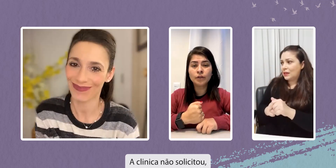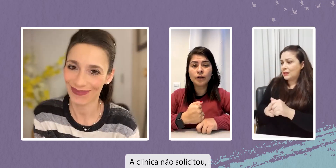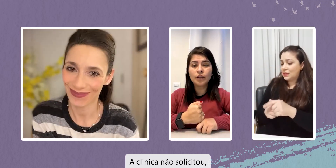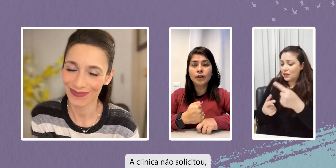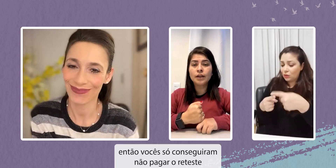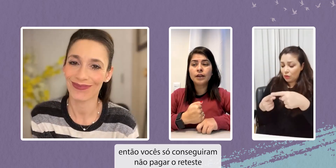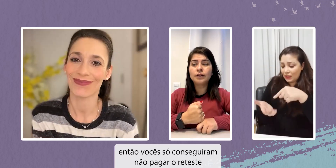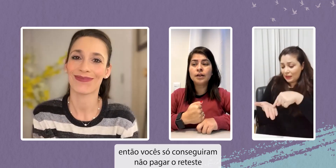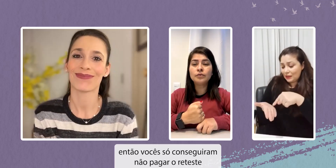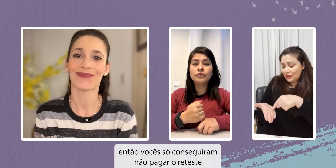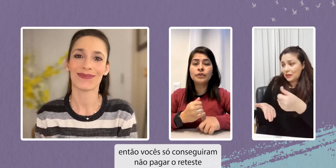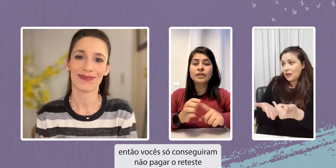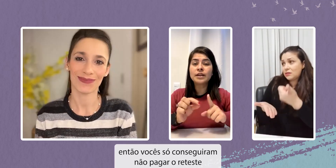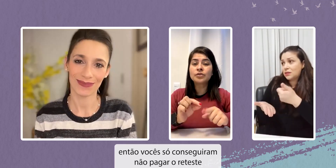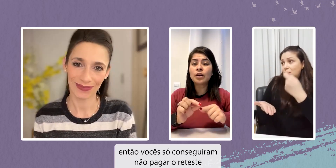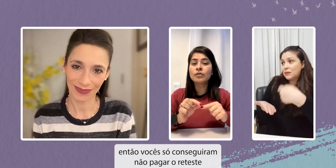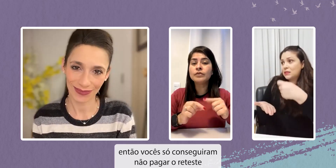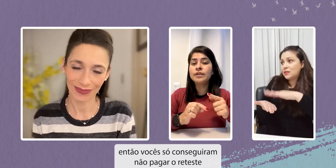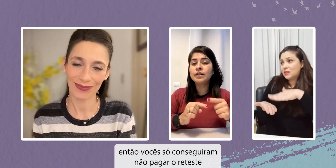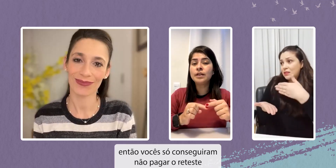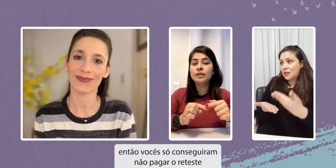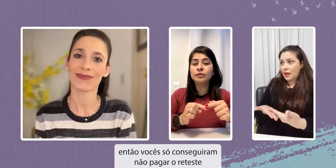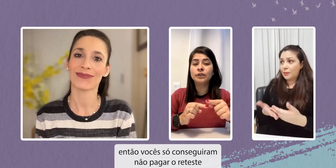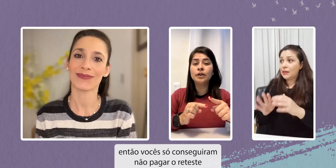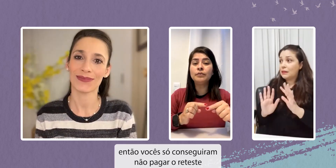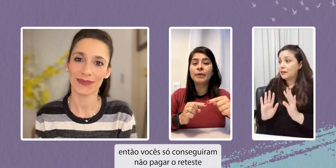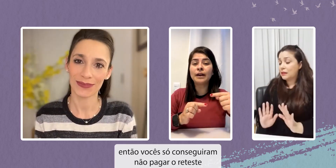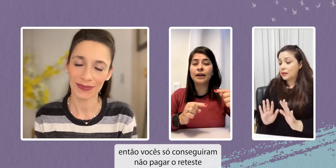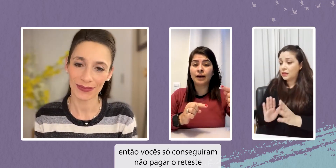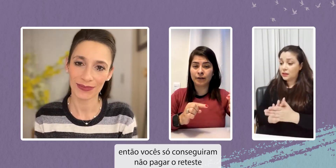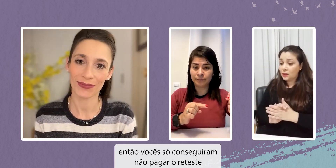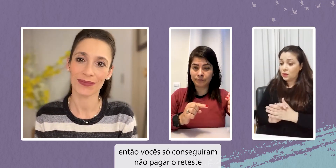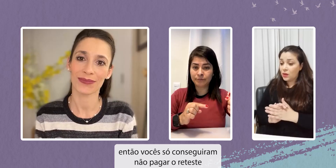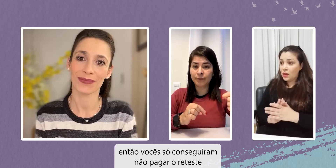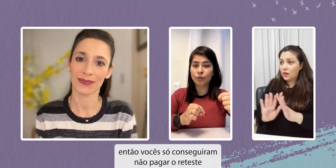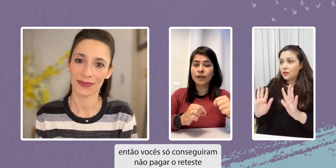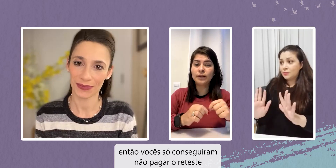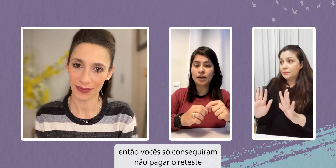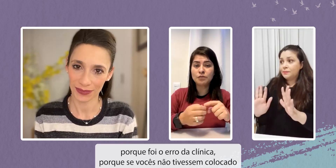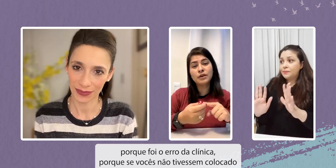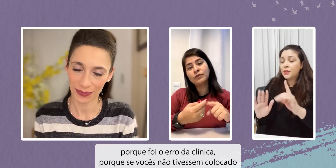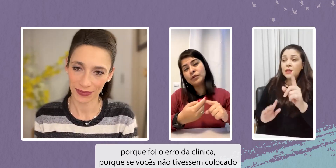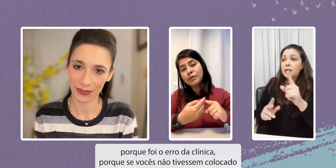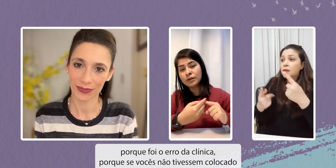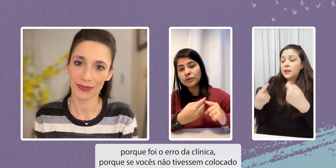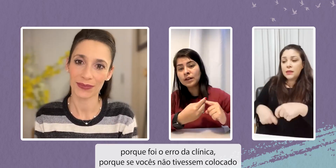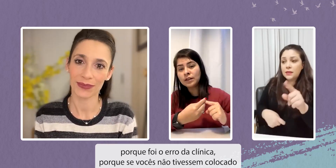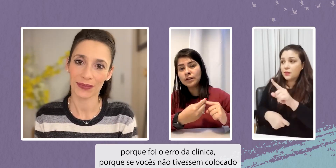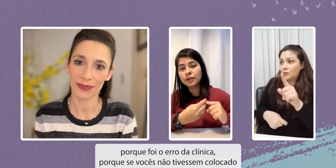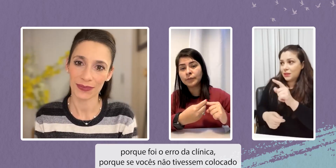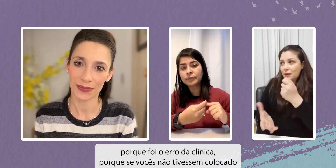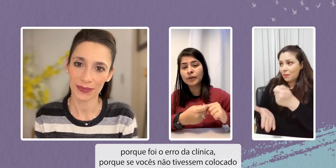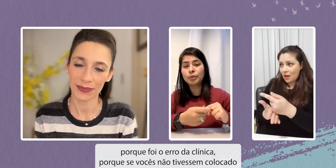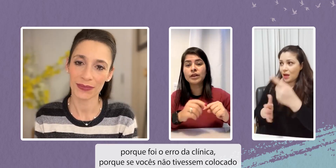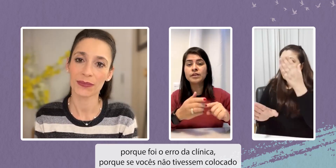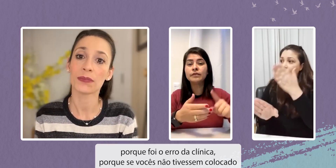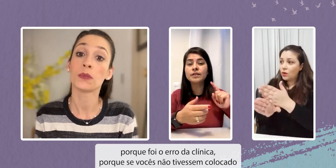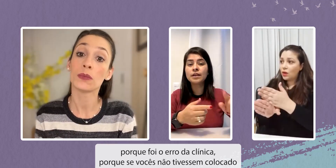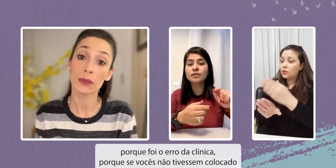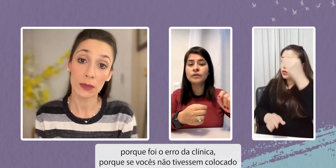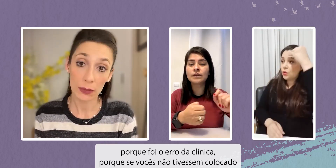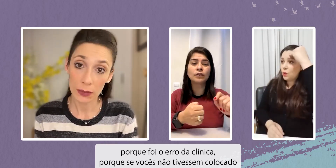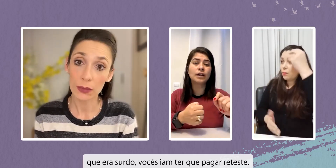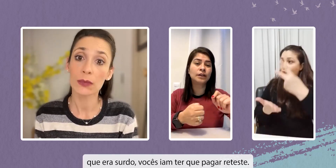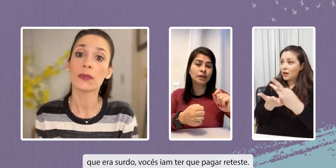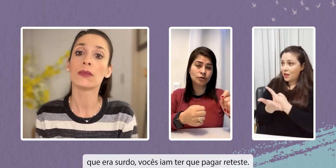solicitou. Então, vocês só conseguiram não pagar o reteste porque foi o erro da clínica. Porque se